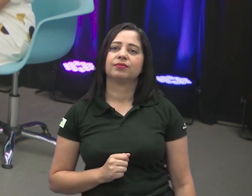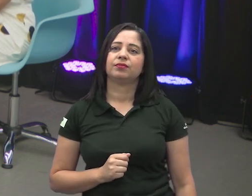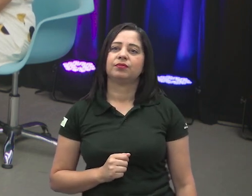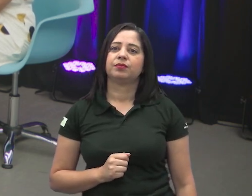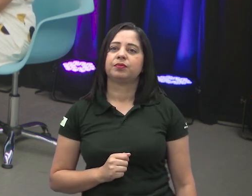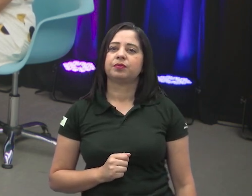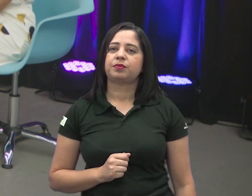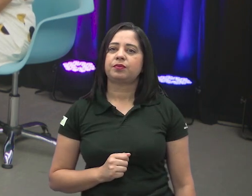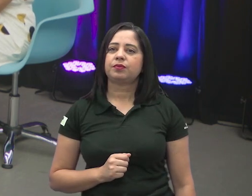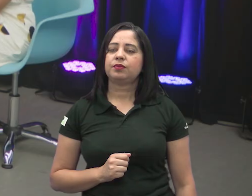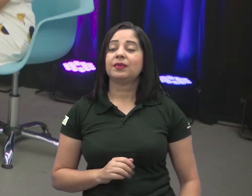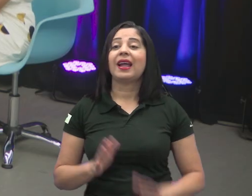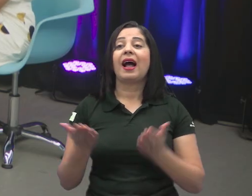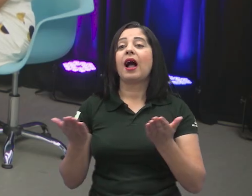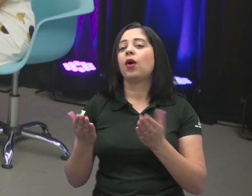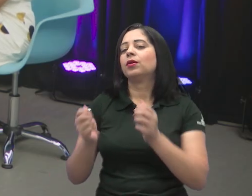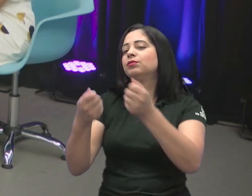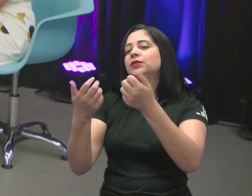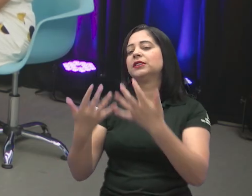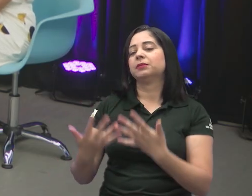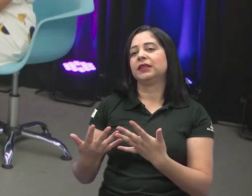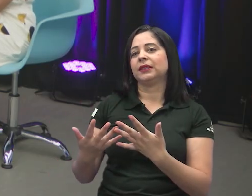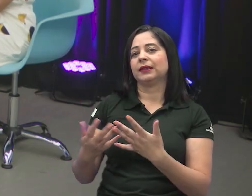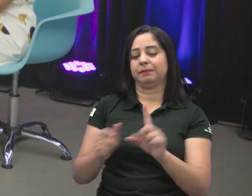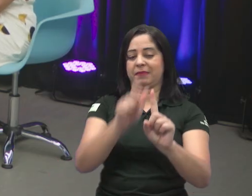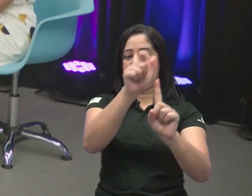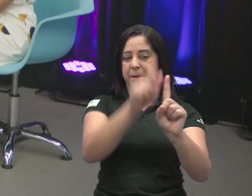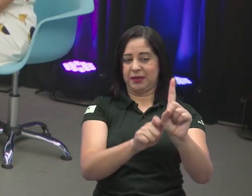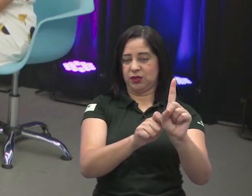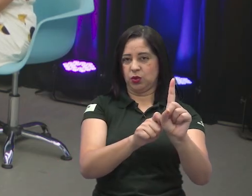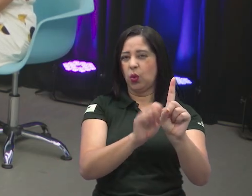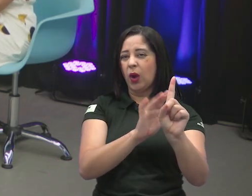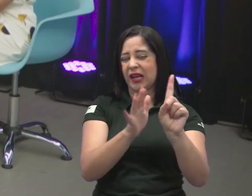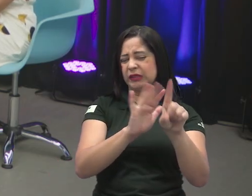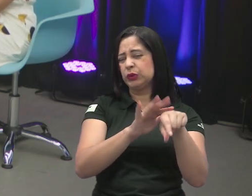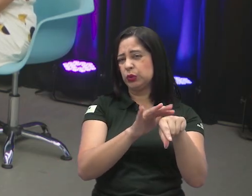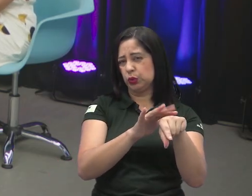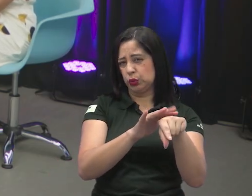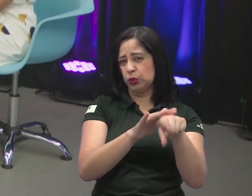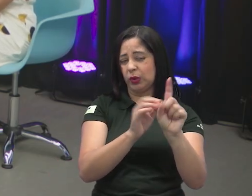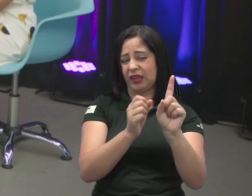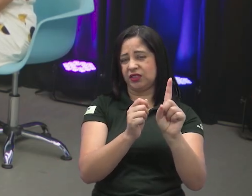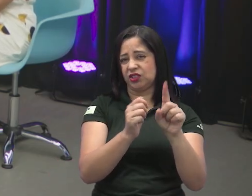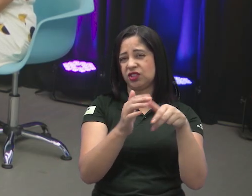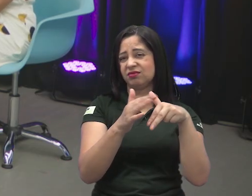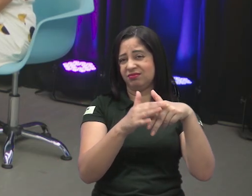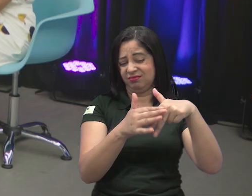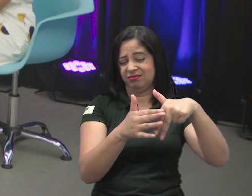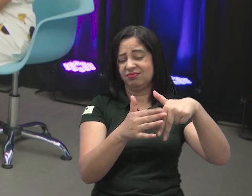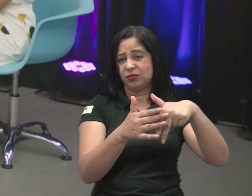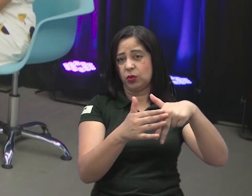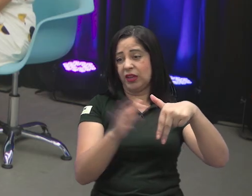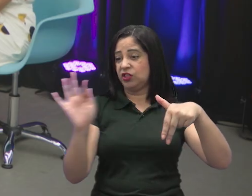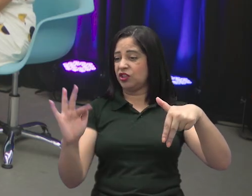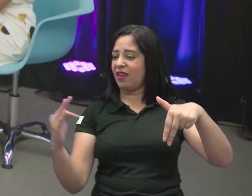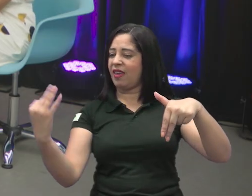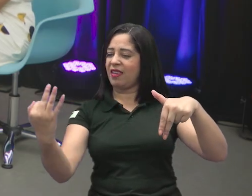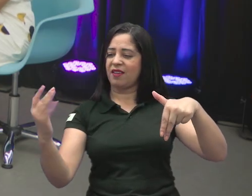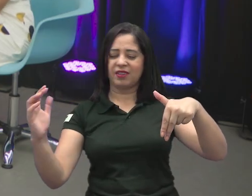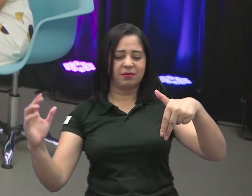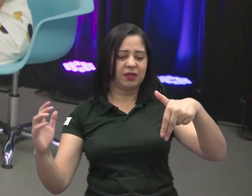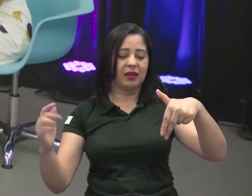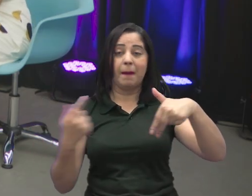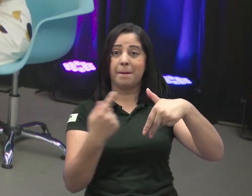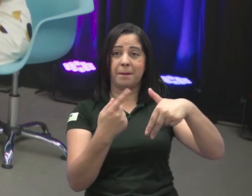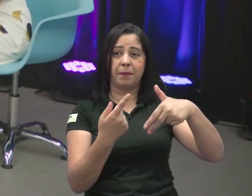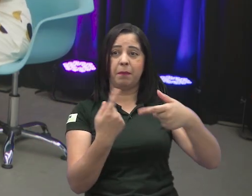essa conexão da família com, né, o paciente. Como manter a conexão afetiva com o paciente que